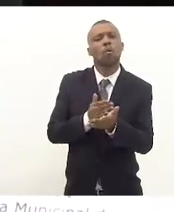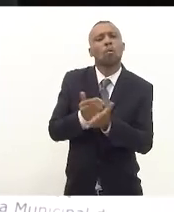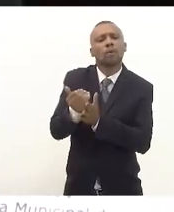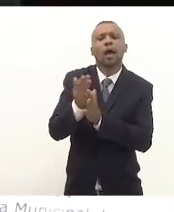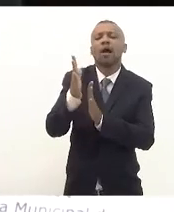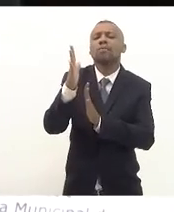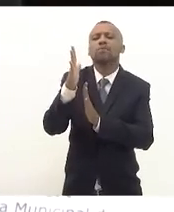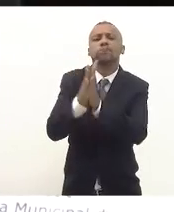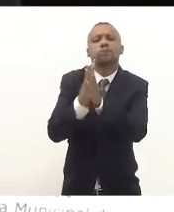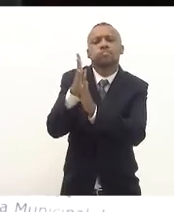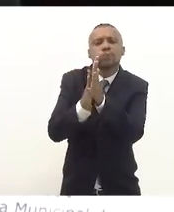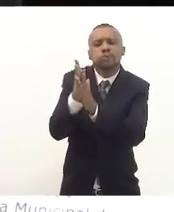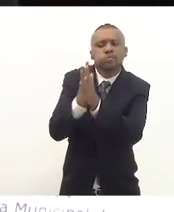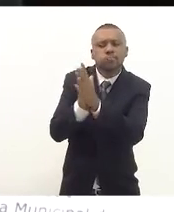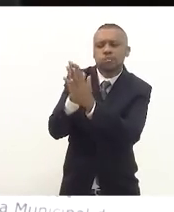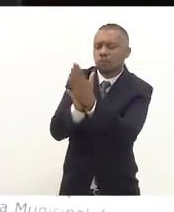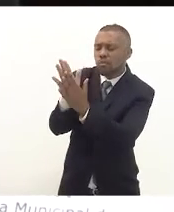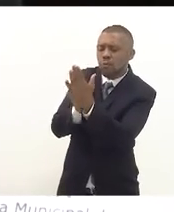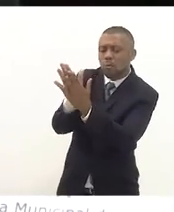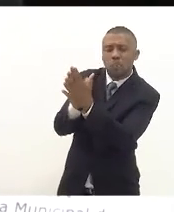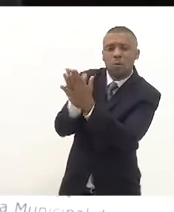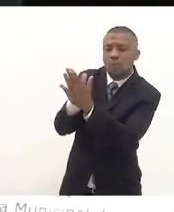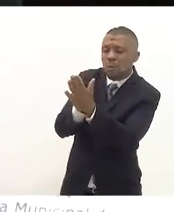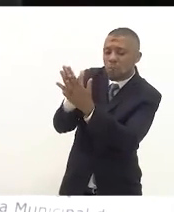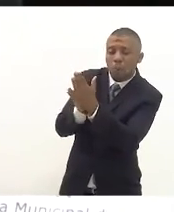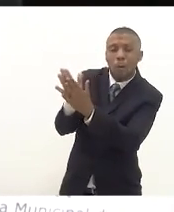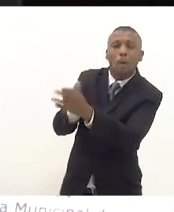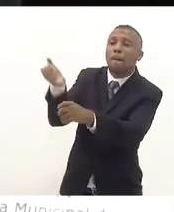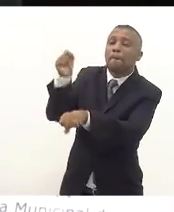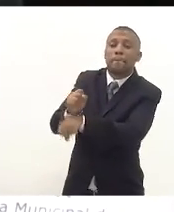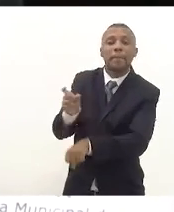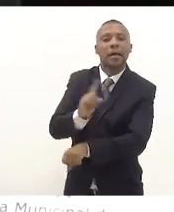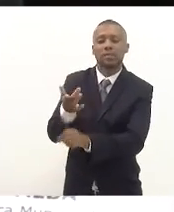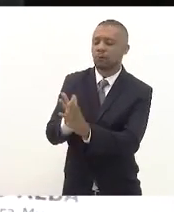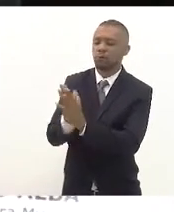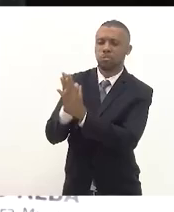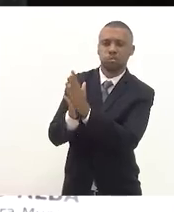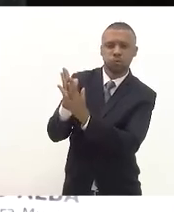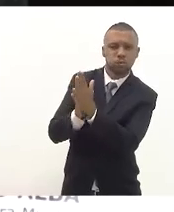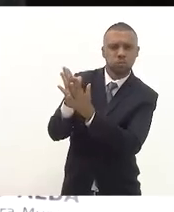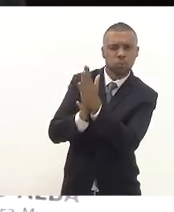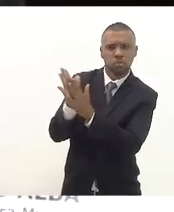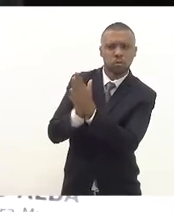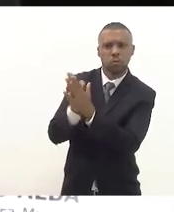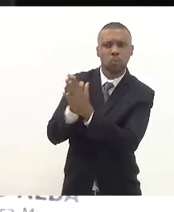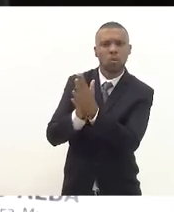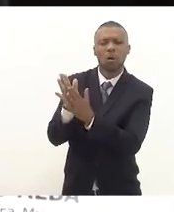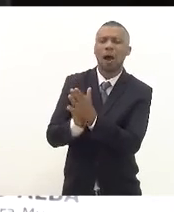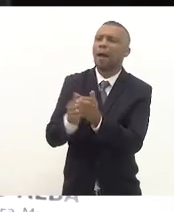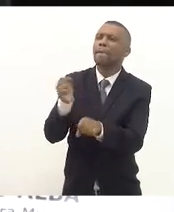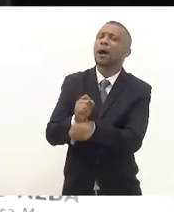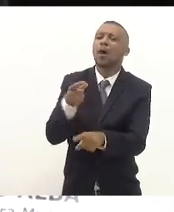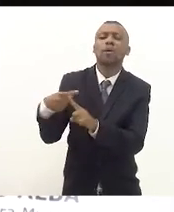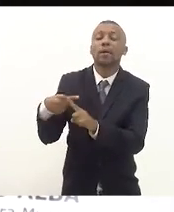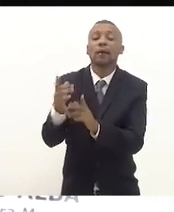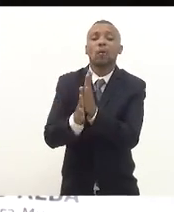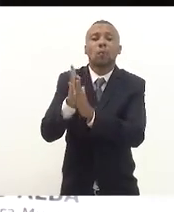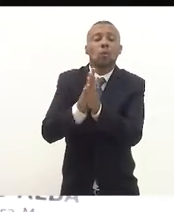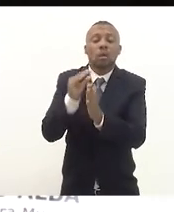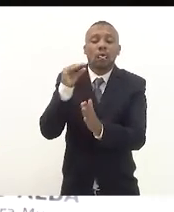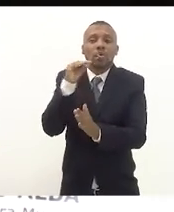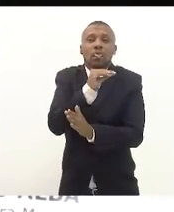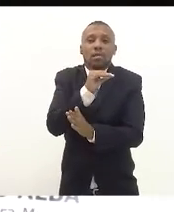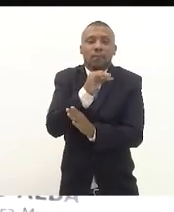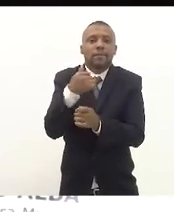esfregar a mão assim na outra não pára não aí tudo está esfregar e começar então preparando tá queimando a mão ele falou significa